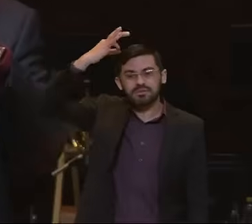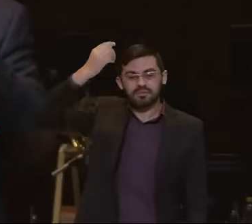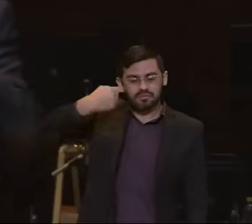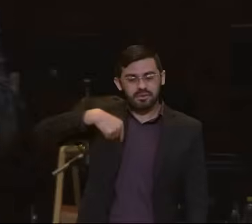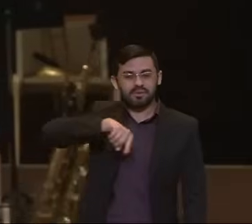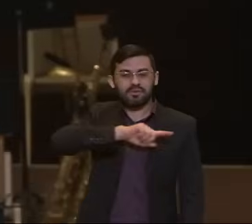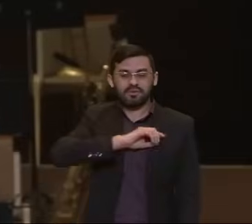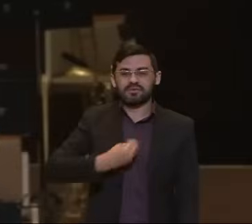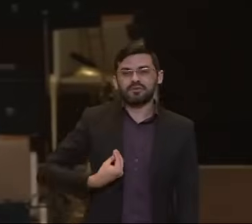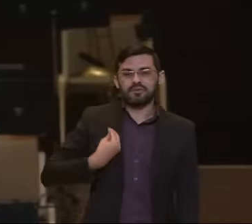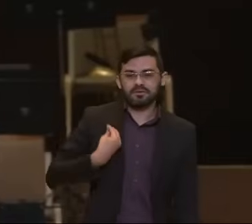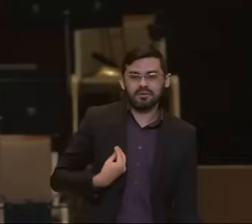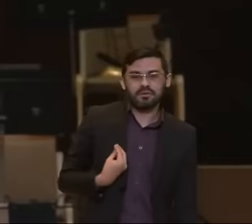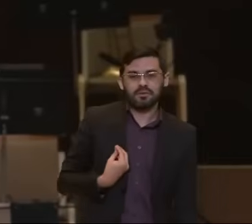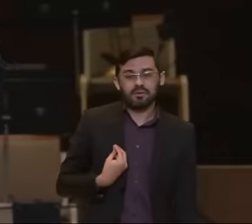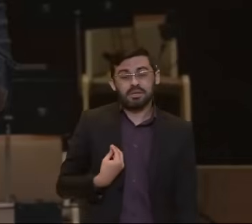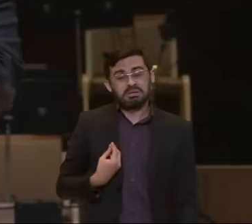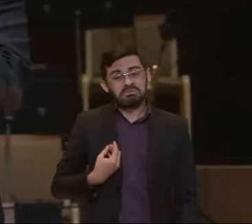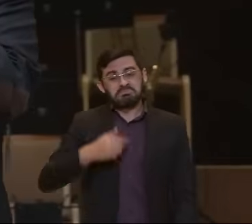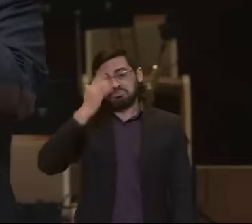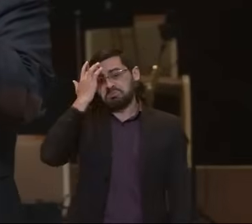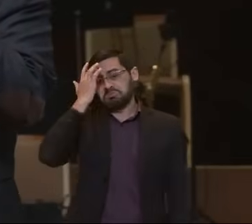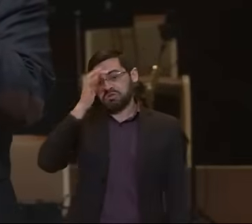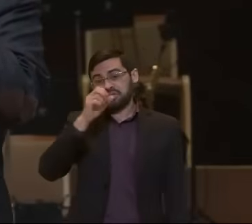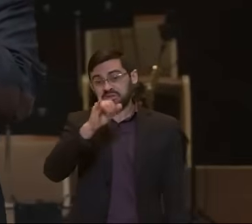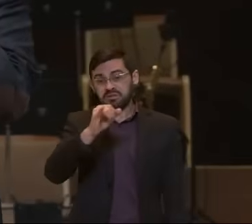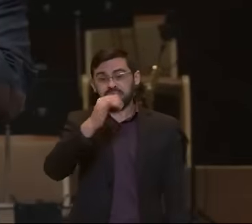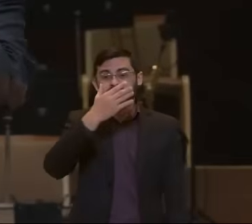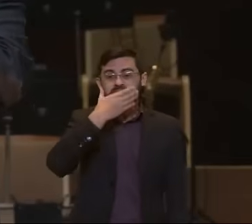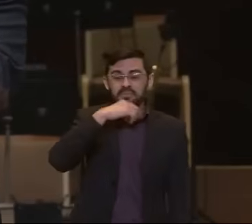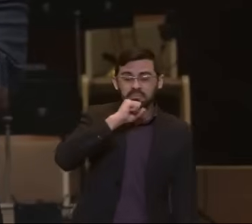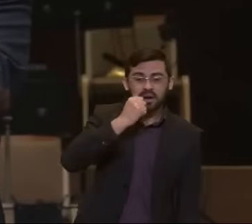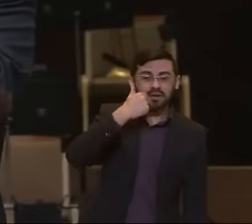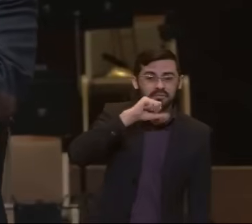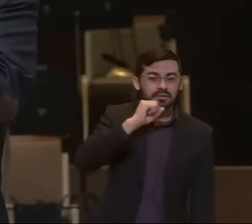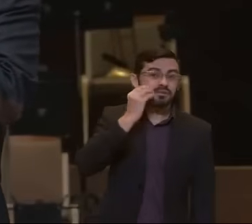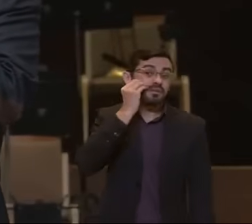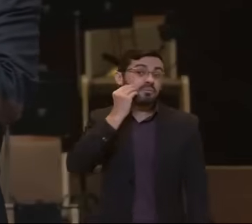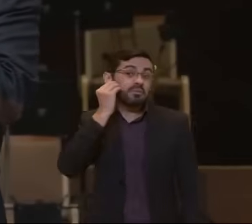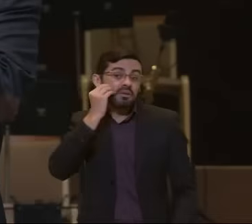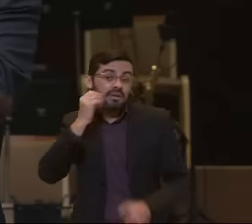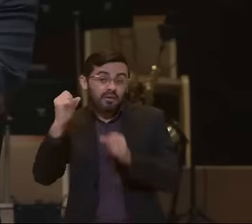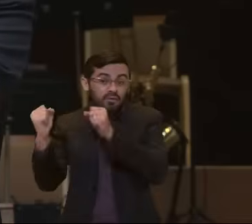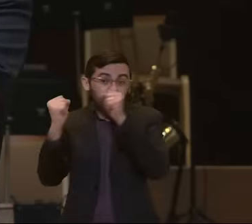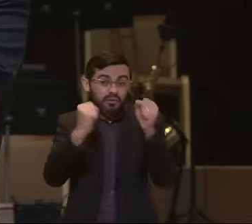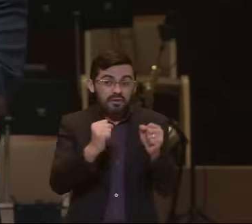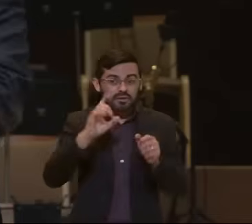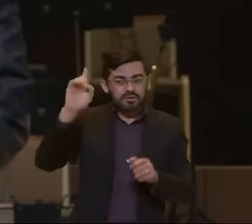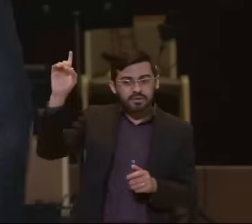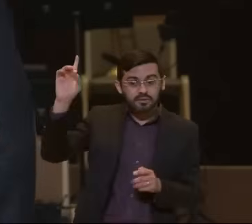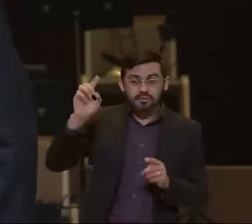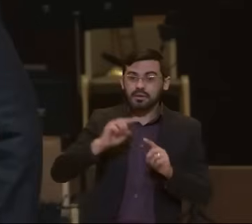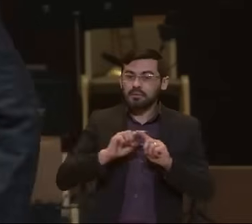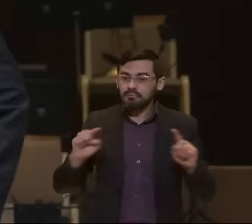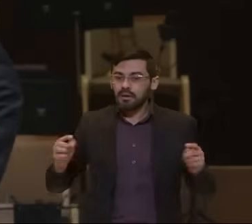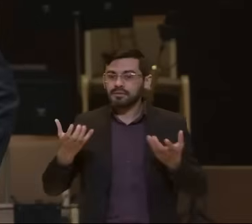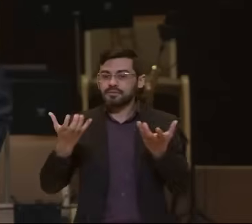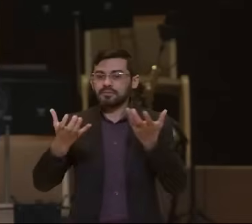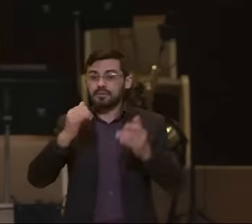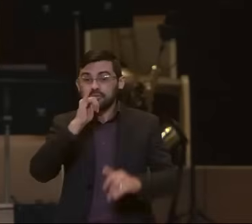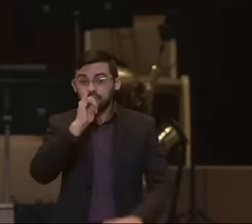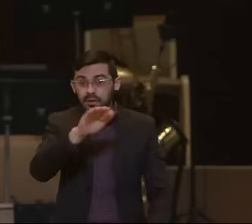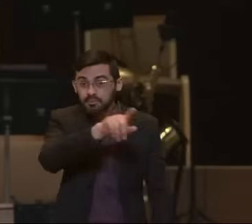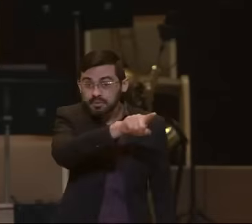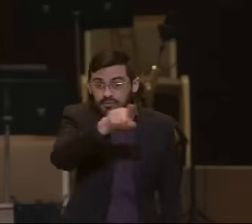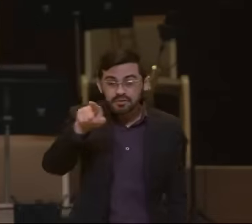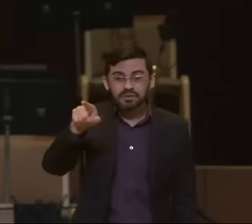Eu não sei se os seus pais viveram o poder de Deus, mas eu quero dizer, você pode viver o poder de Deus.